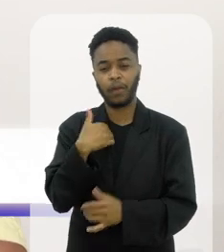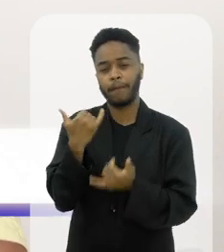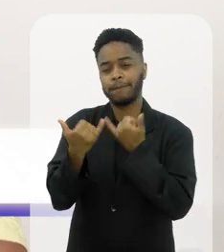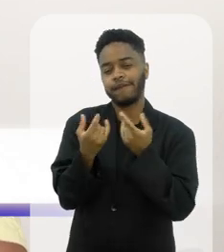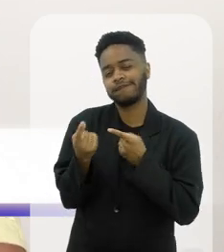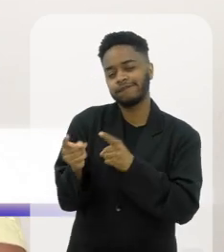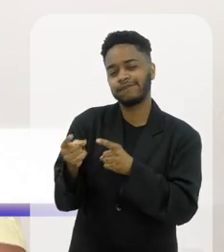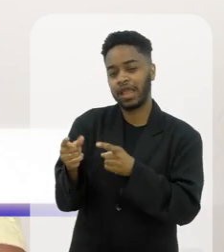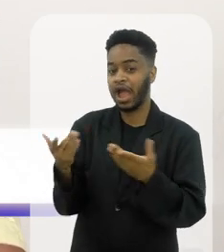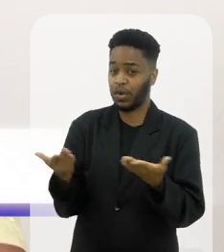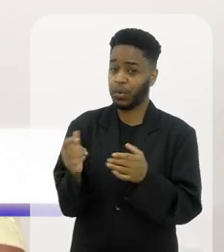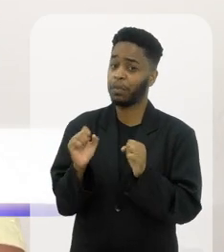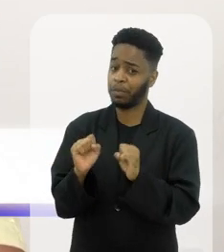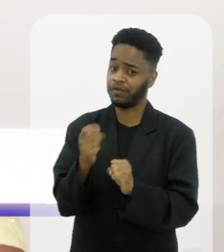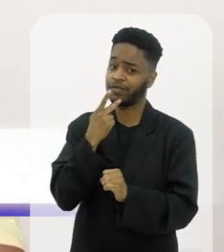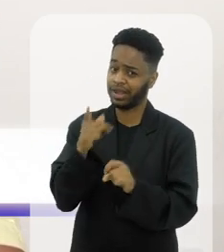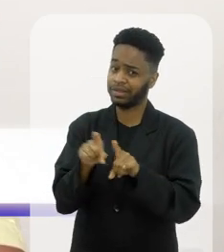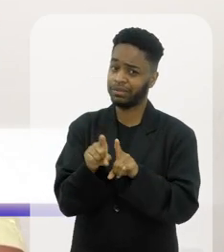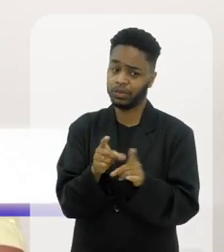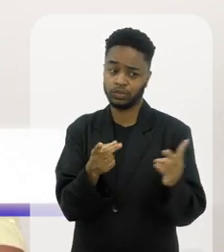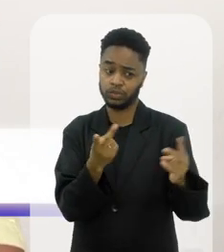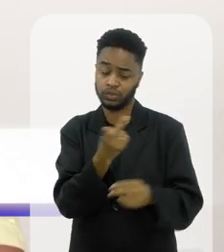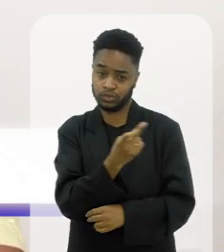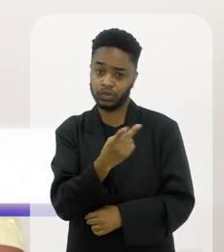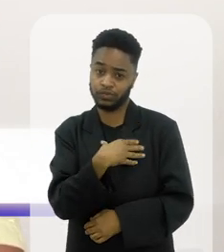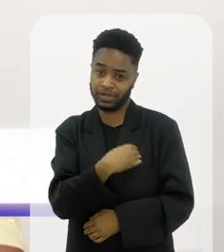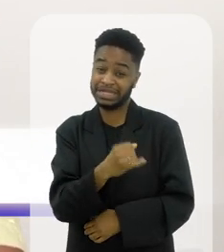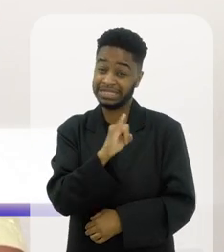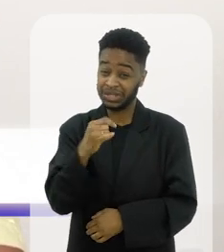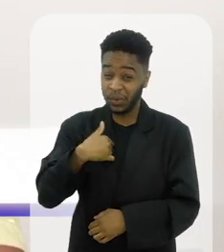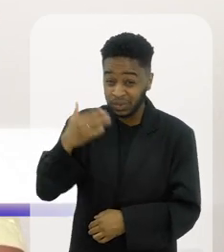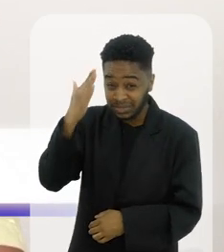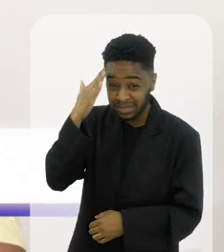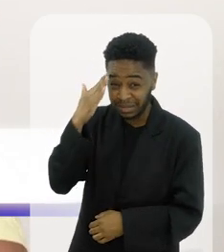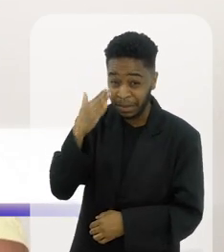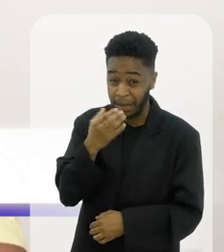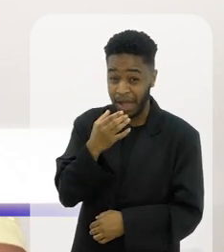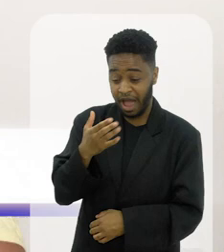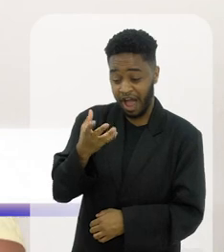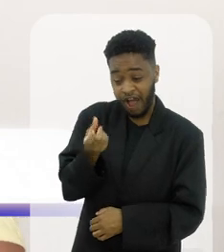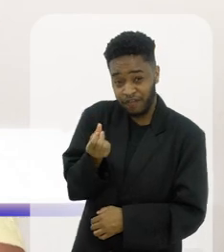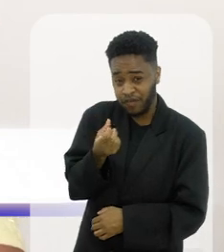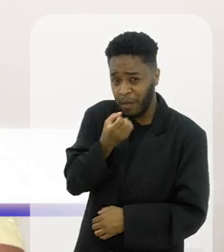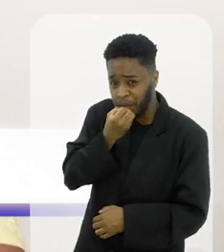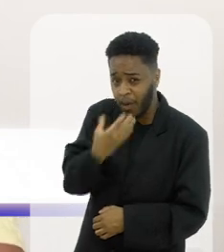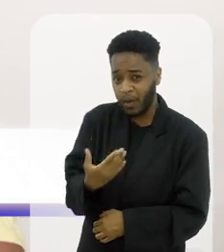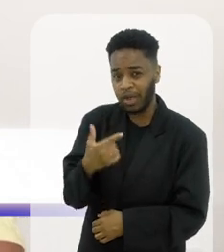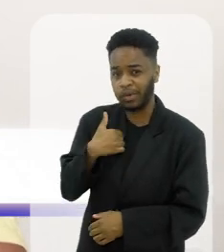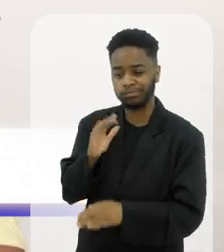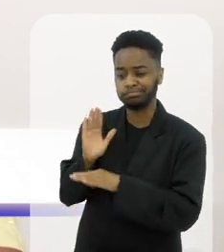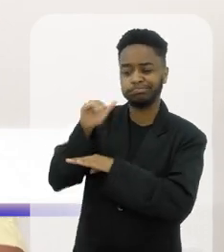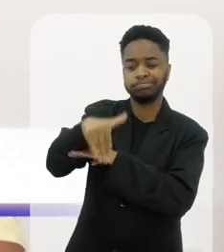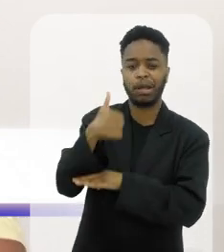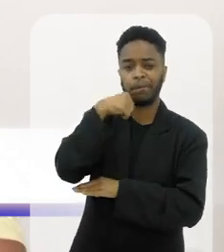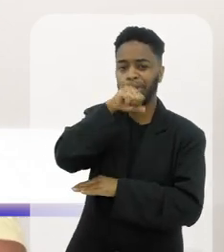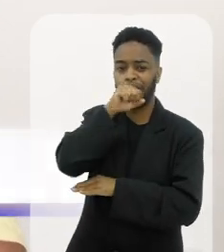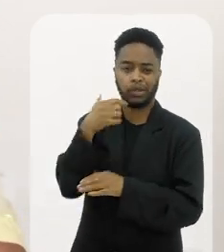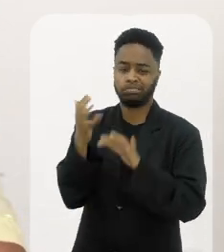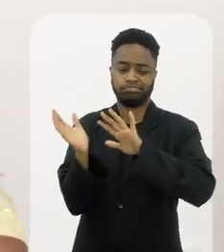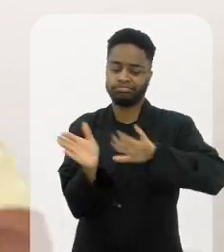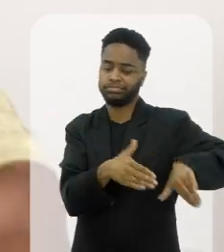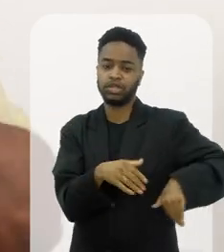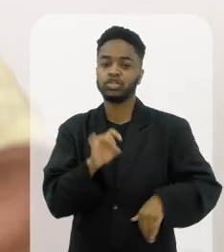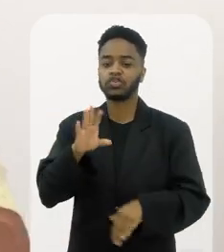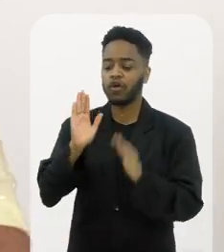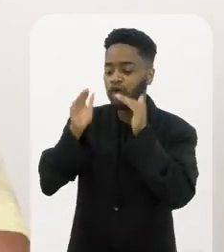você vê os netos, eu brinco com eles, né? Agora posso falar com o outro também, só falava com o que... Se eu soubesse que era tão bom ser avó, eu tinha pulado essa primeira parte